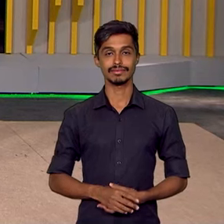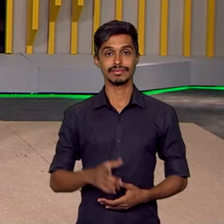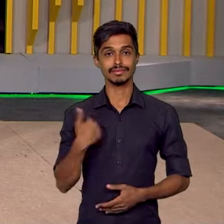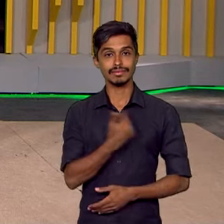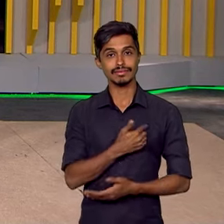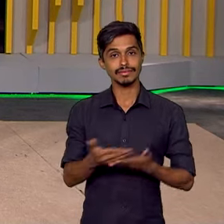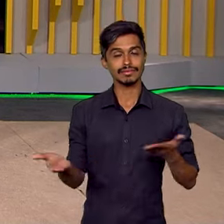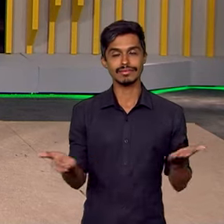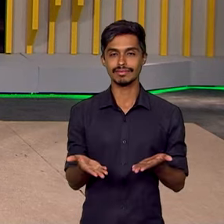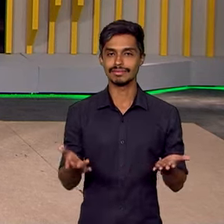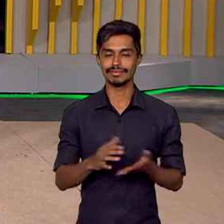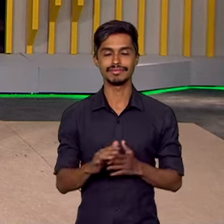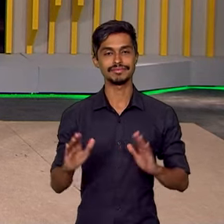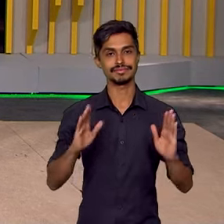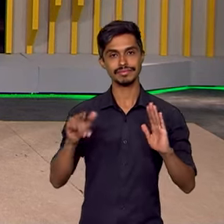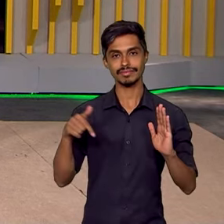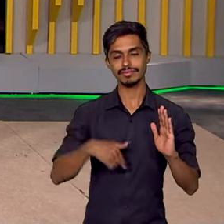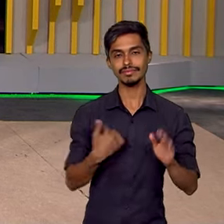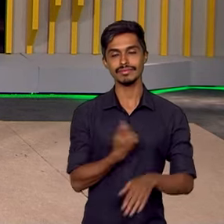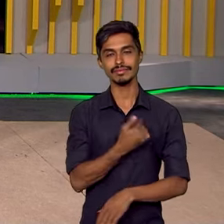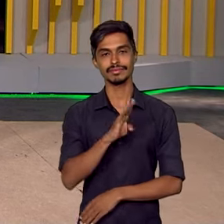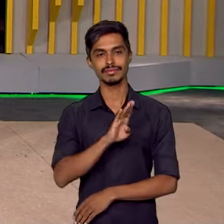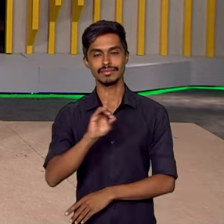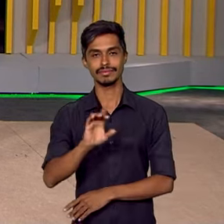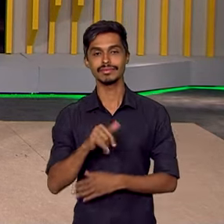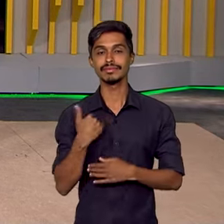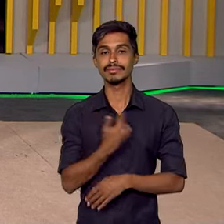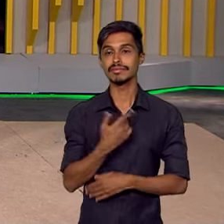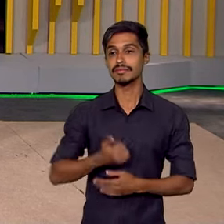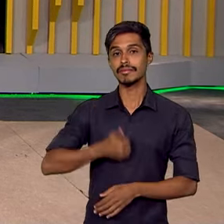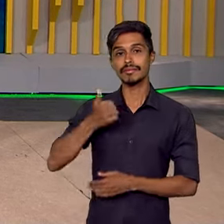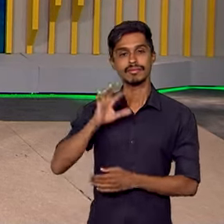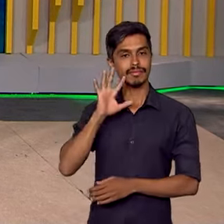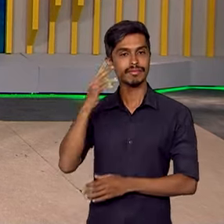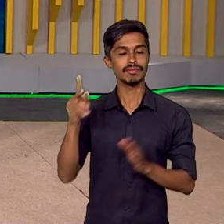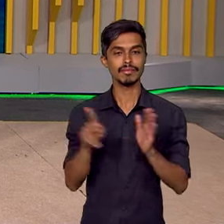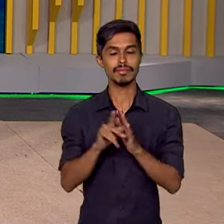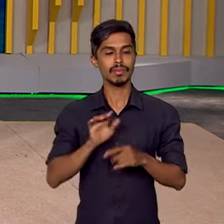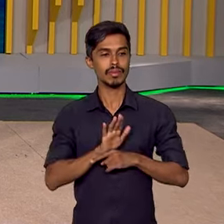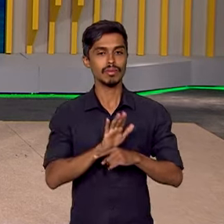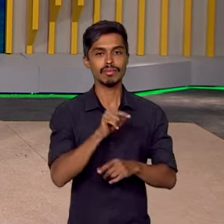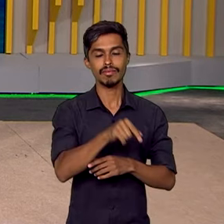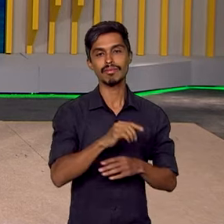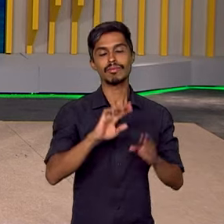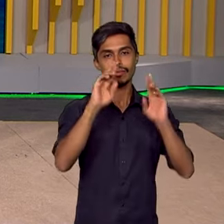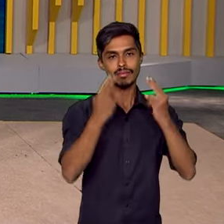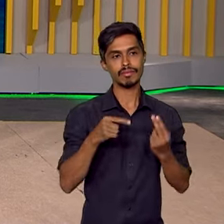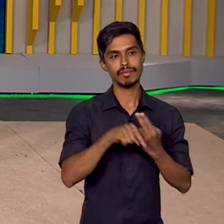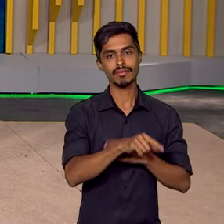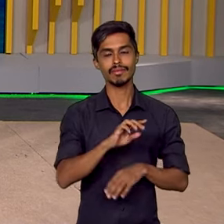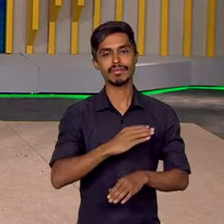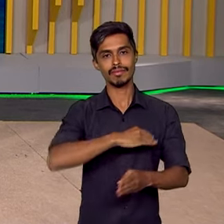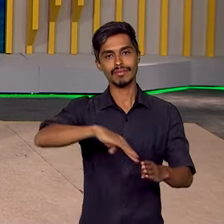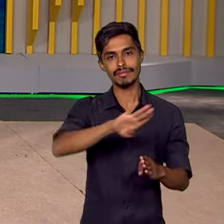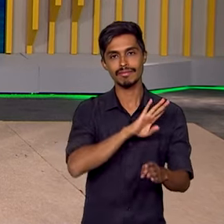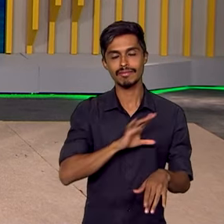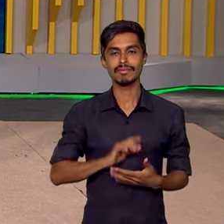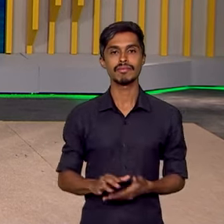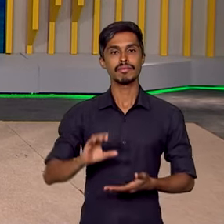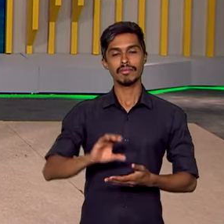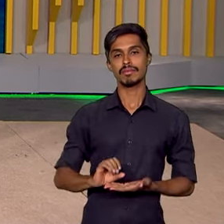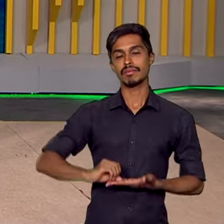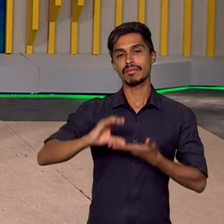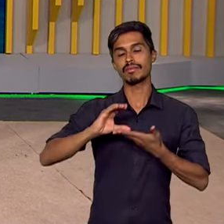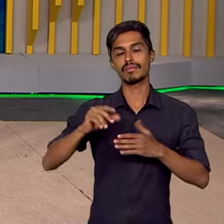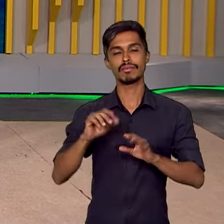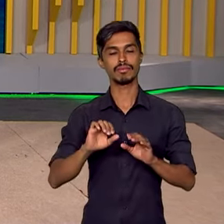E nós começamos esta edição do Brasil em Dia com a primeira resolução sobre ajuda humanitária em Gaza, aprovada pelo Conselho de Segurança